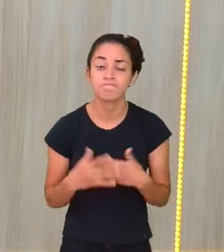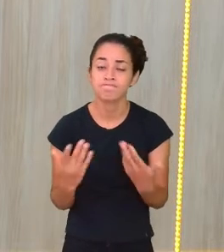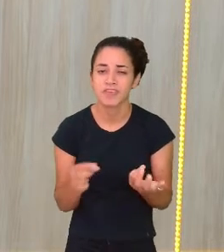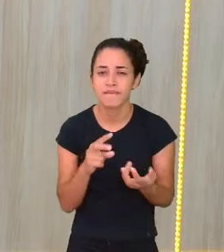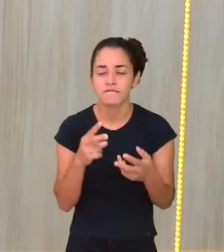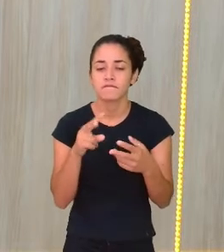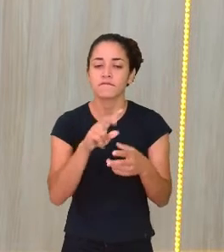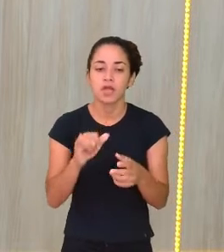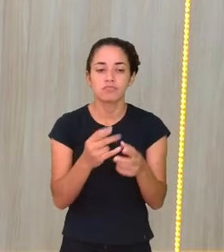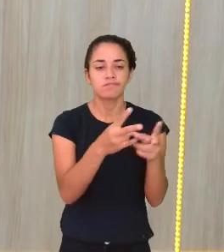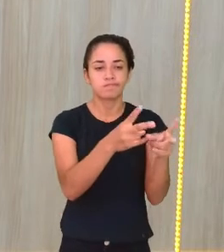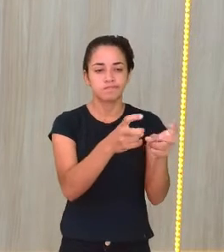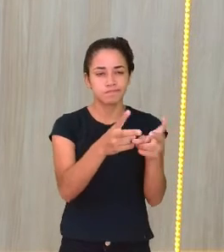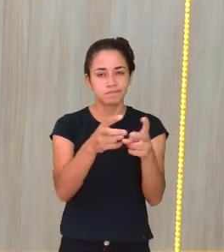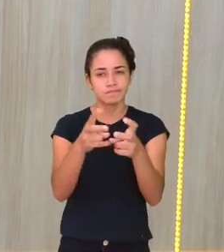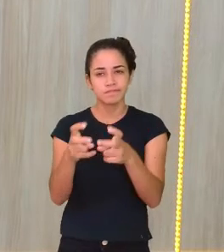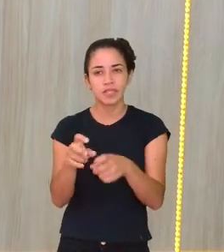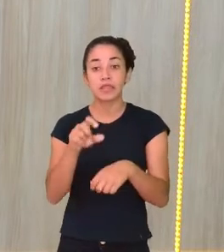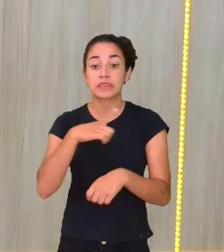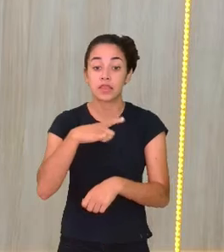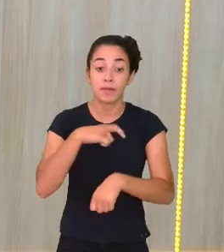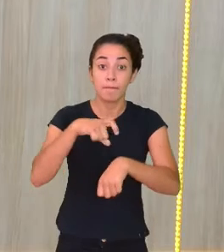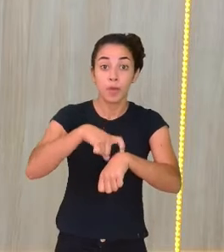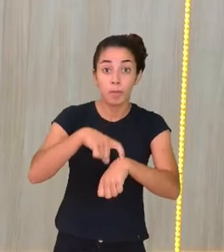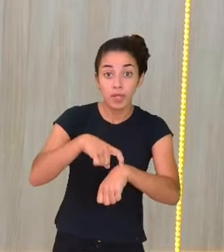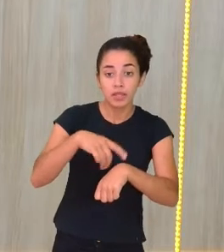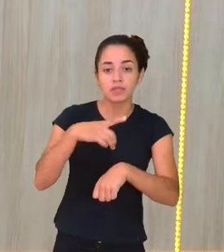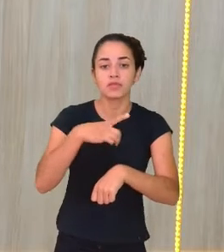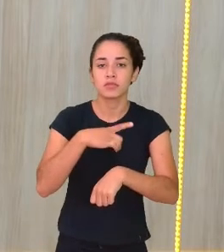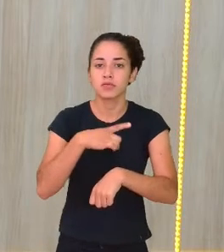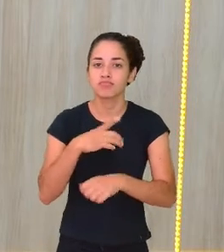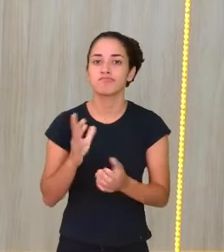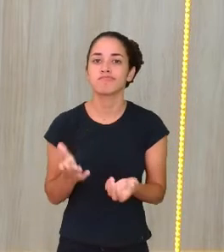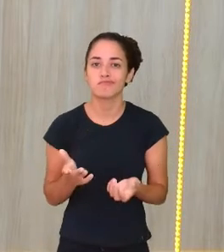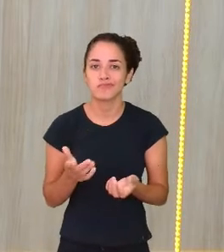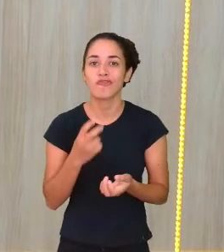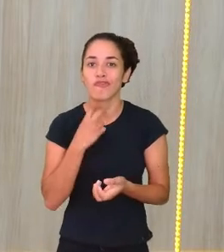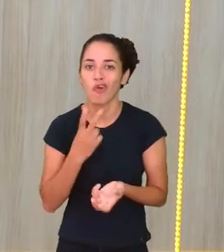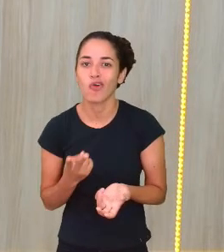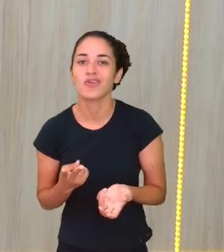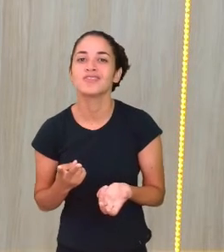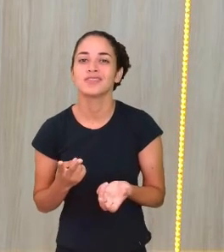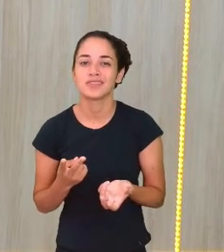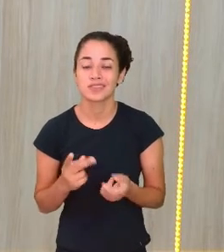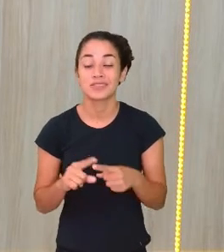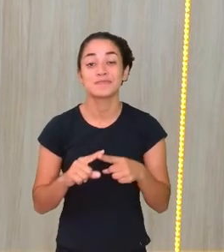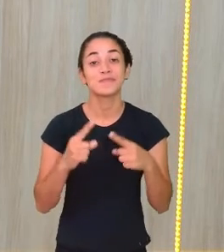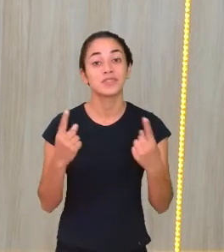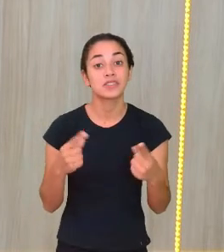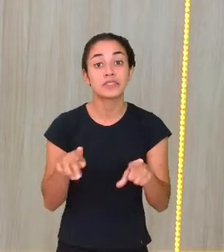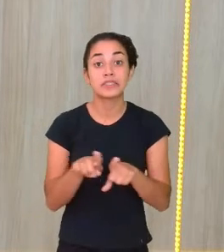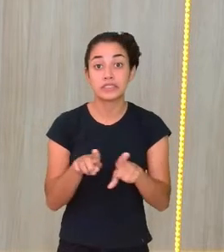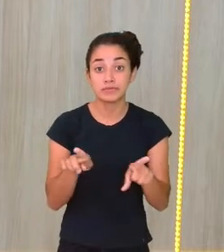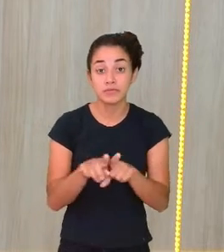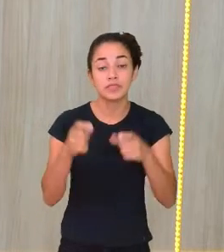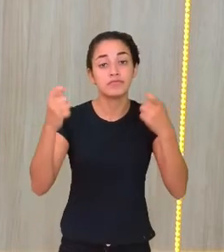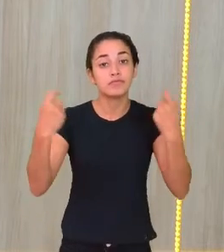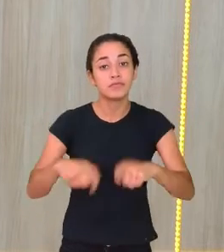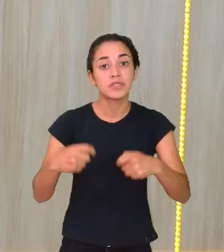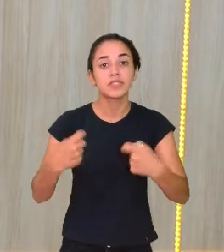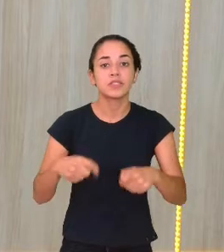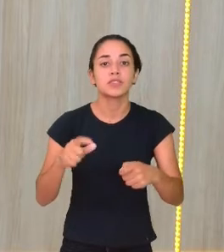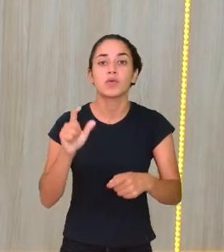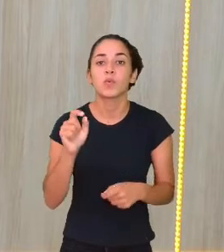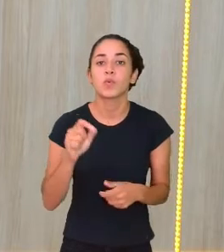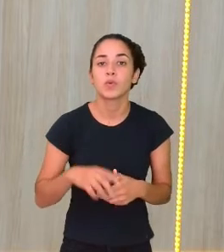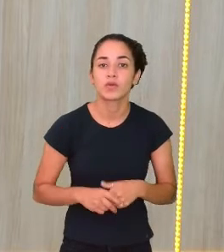vai perceber que ele vai ter um momento, ele vai ter vez, ele vai ter voz, mas ele também vai precisar